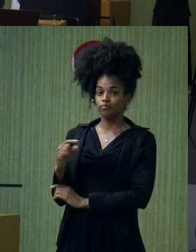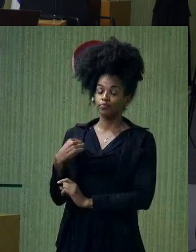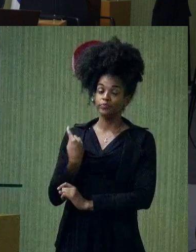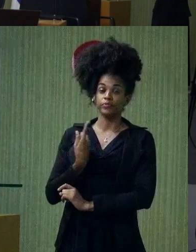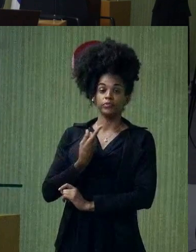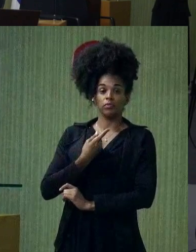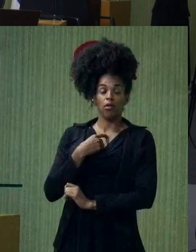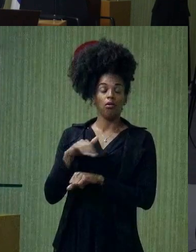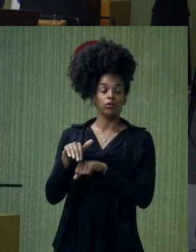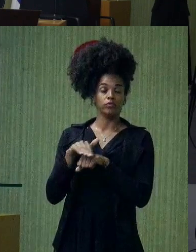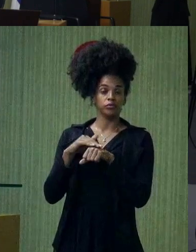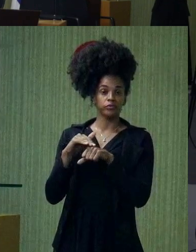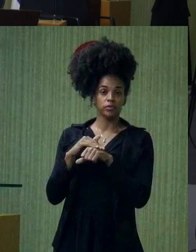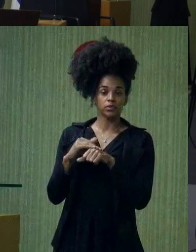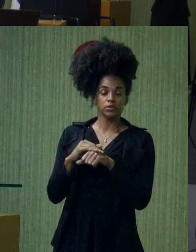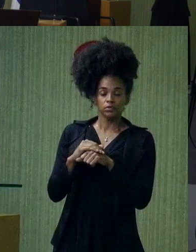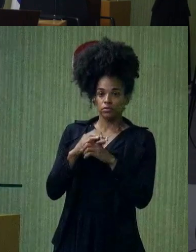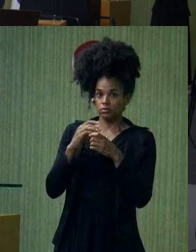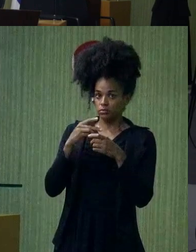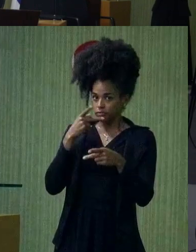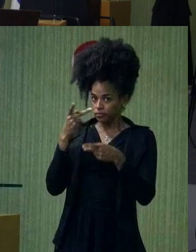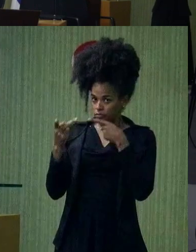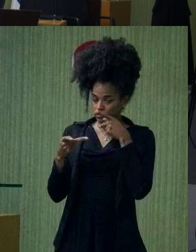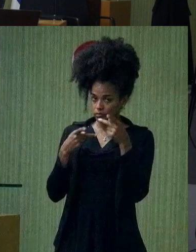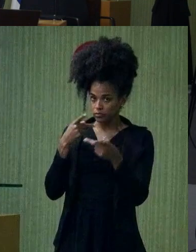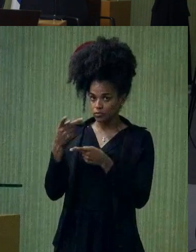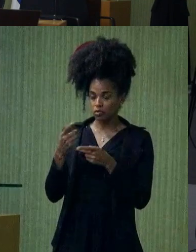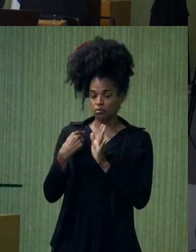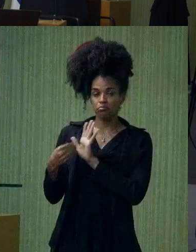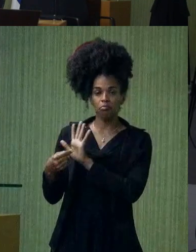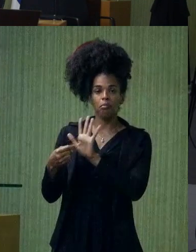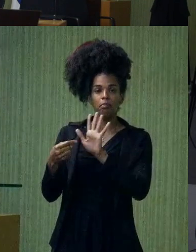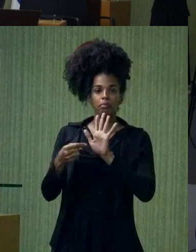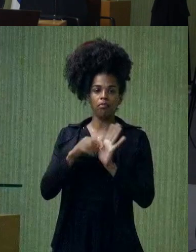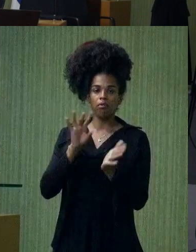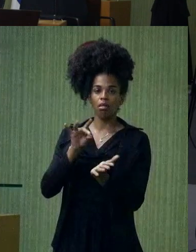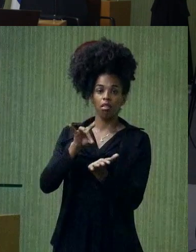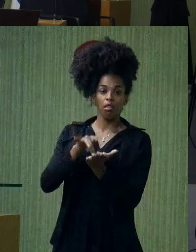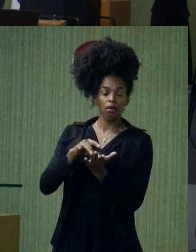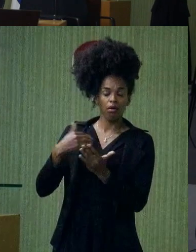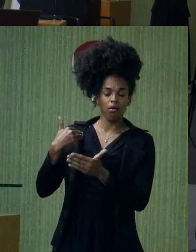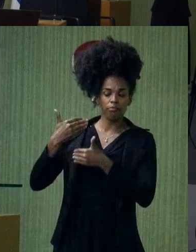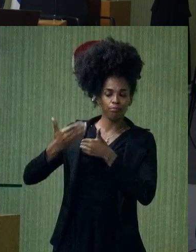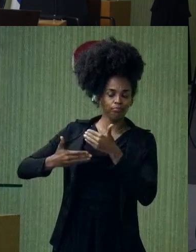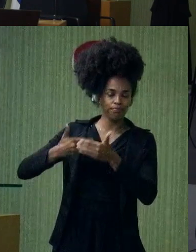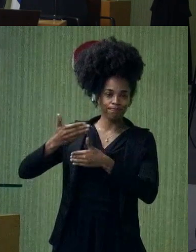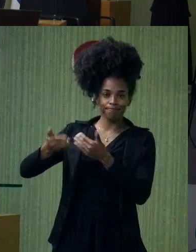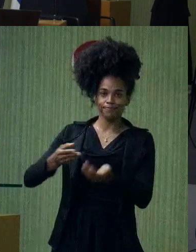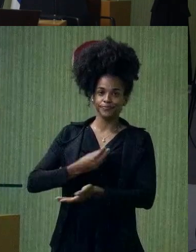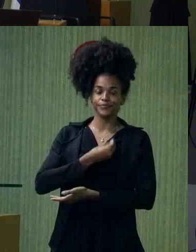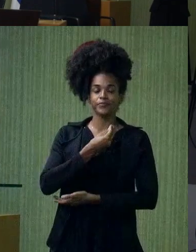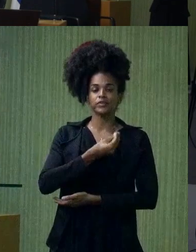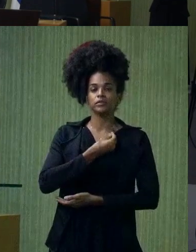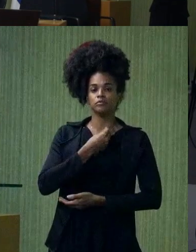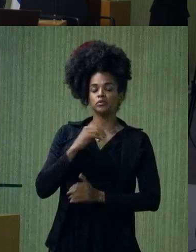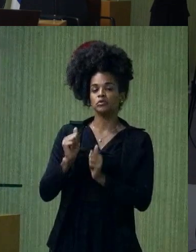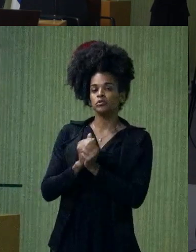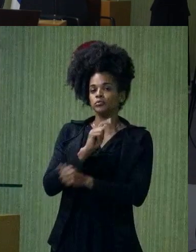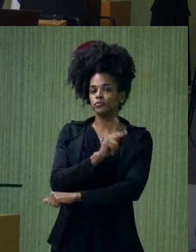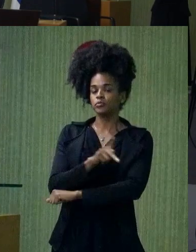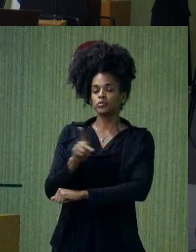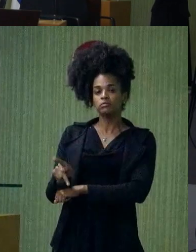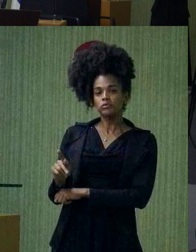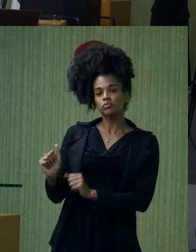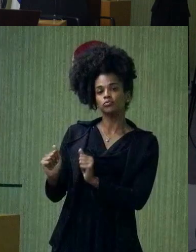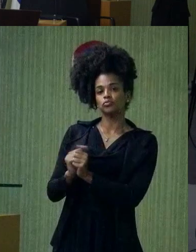nós mostramos a realidade pela qual nós estamos passando e vivendo junto com os professores junto